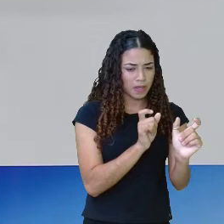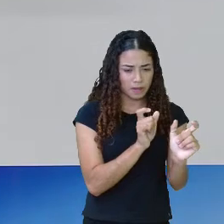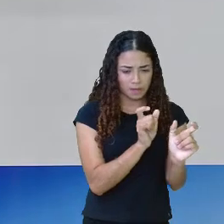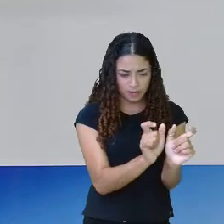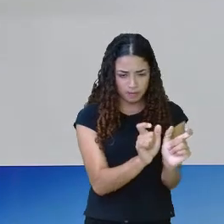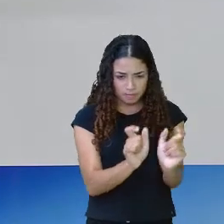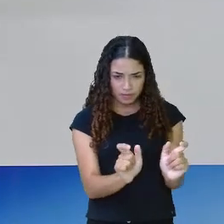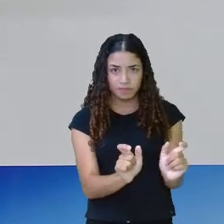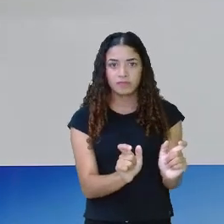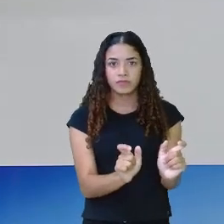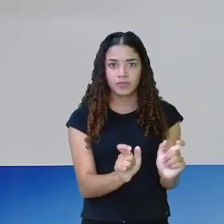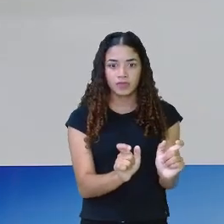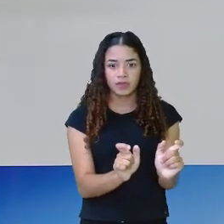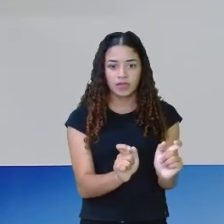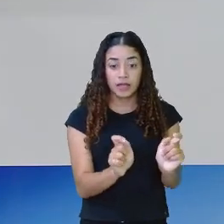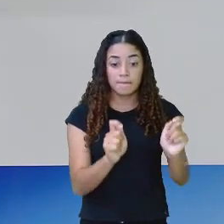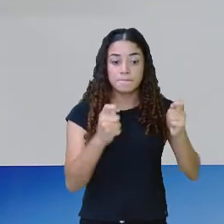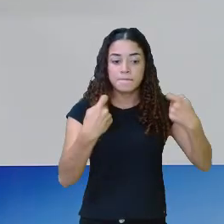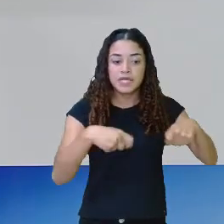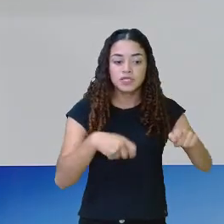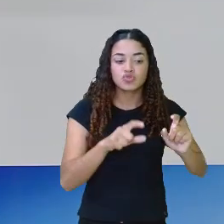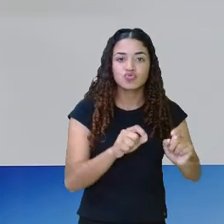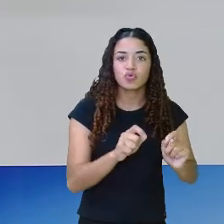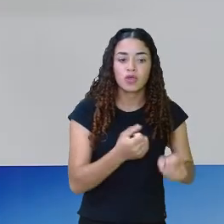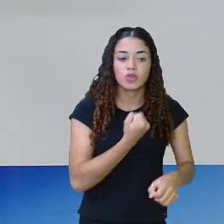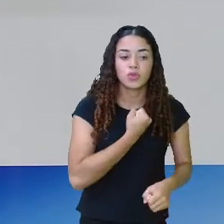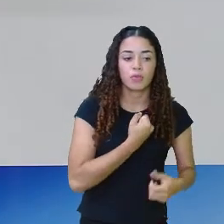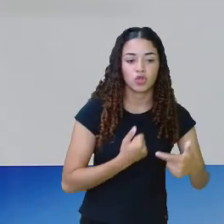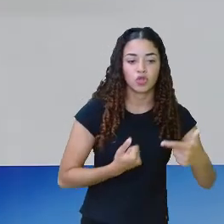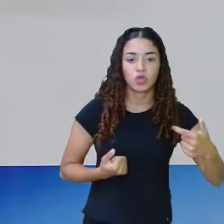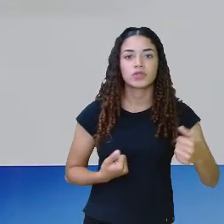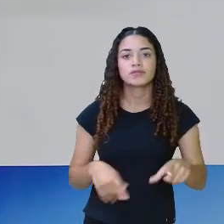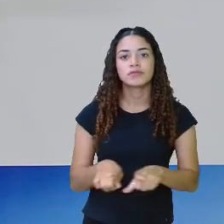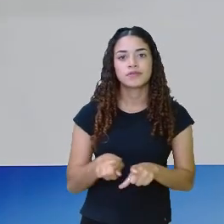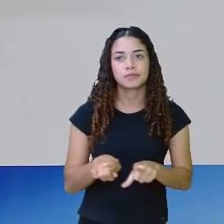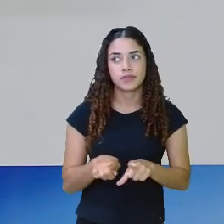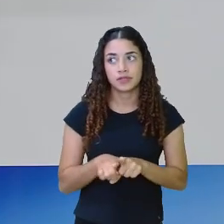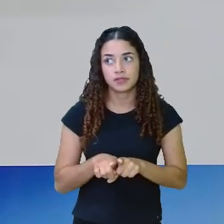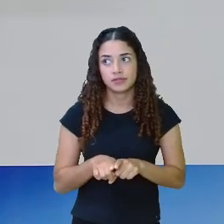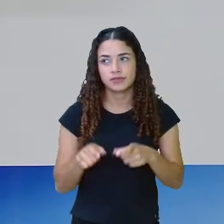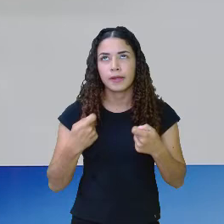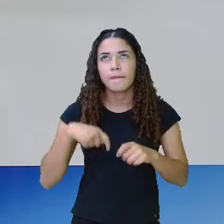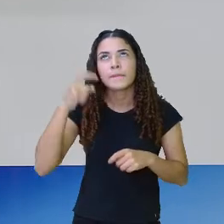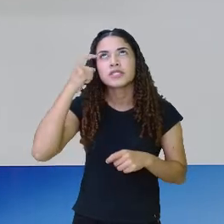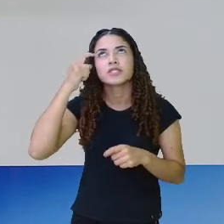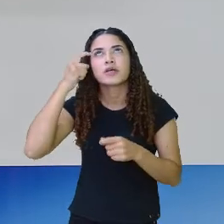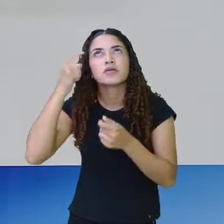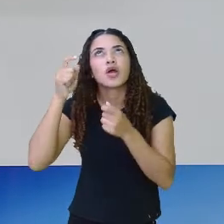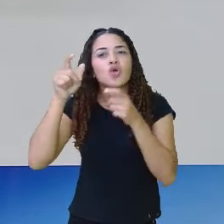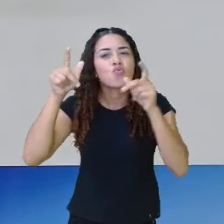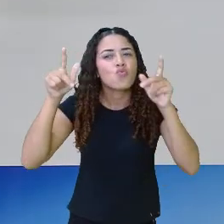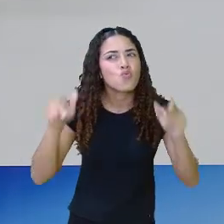precisam chegar a 12 também. Pensa na noção de igualdade.